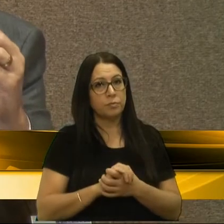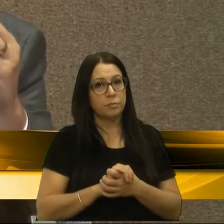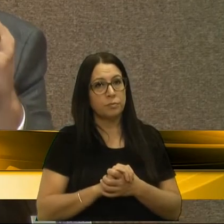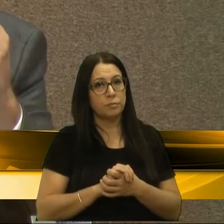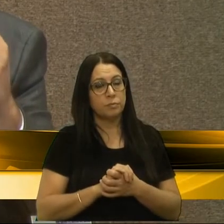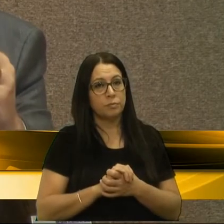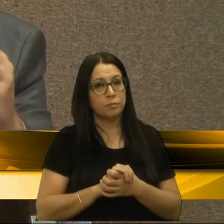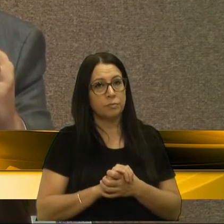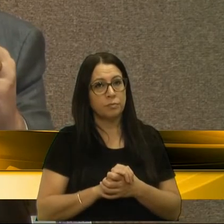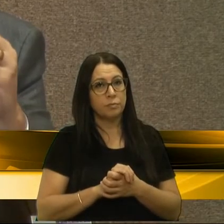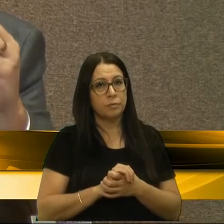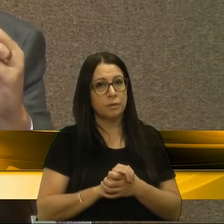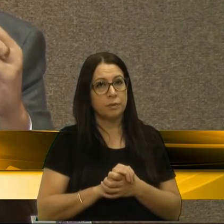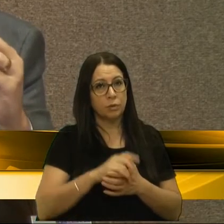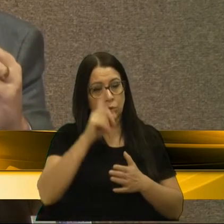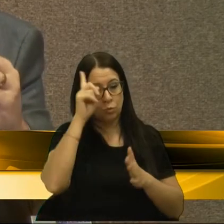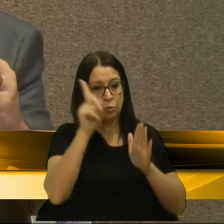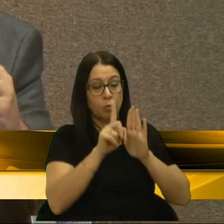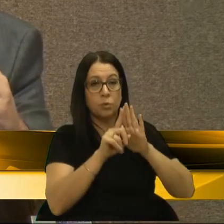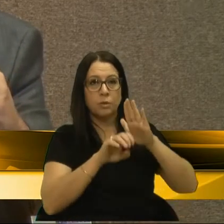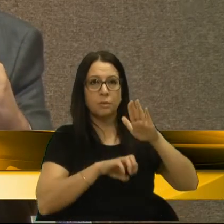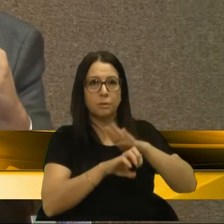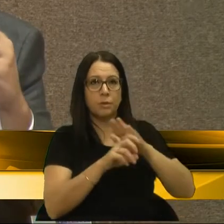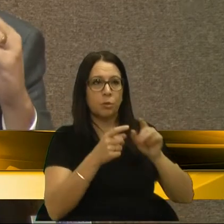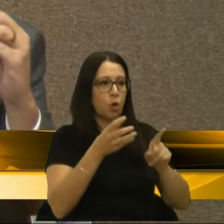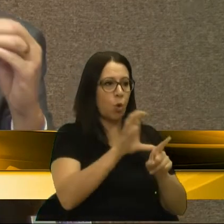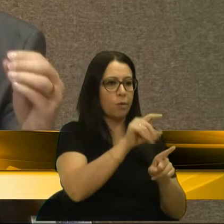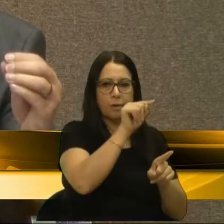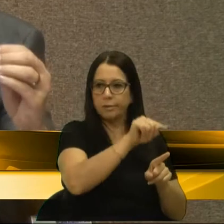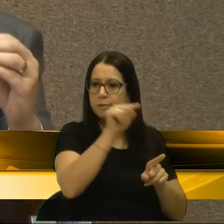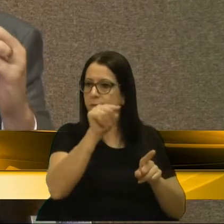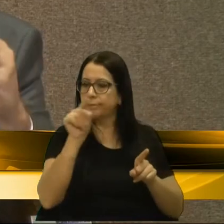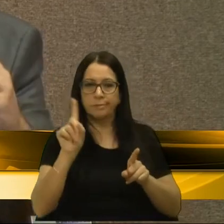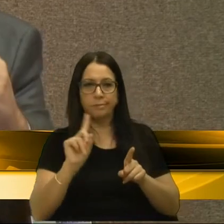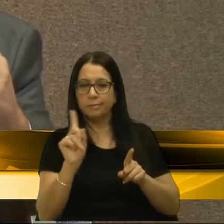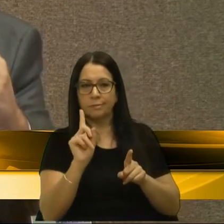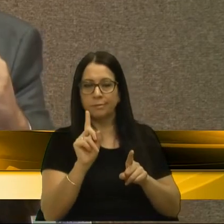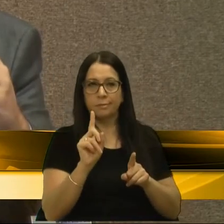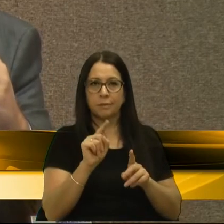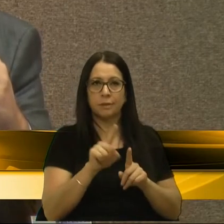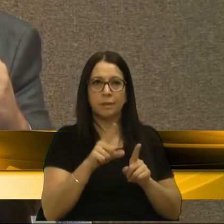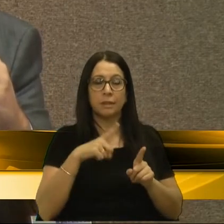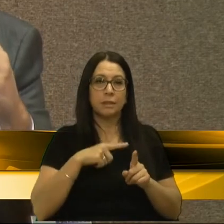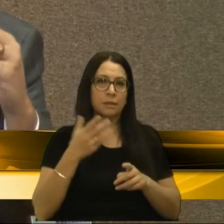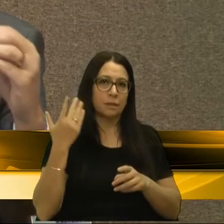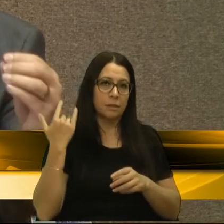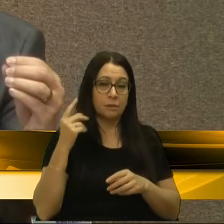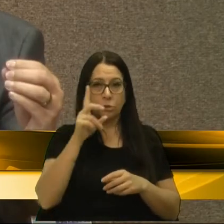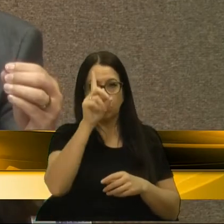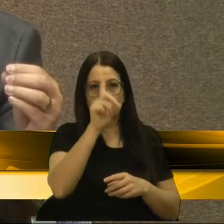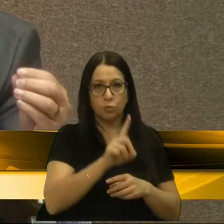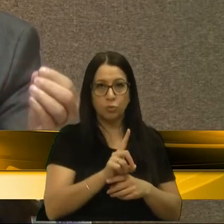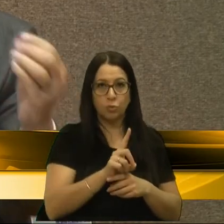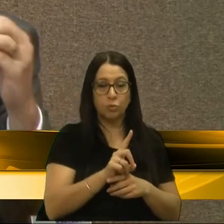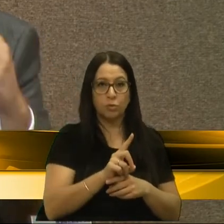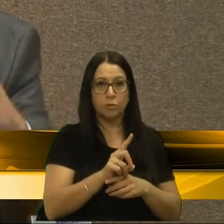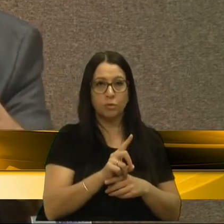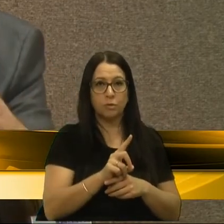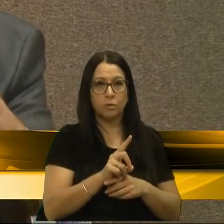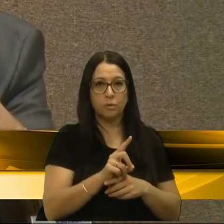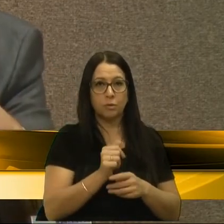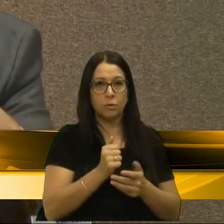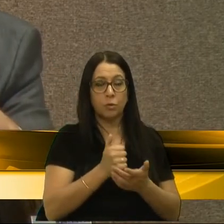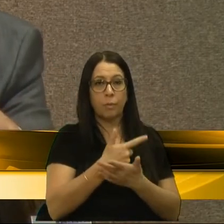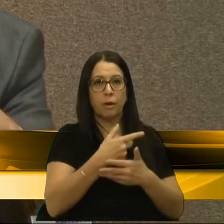dos empreendedores, porque aqui a gente não está contra nenhum empreendedor, não está contra quem teve o direito alcançado de adquirir